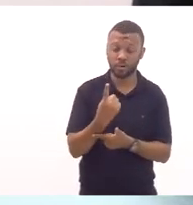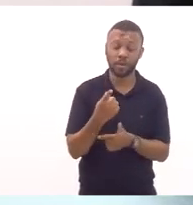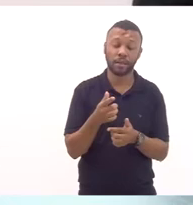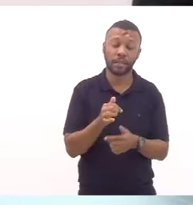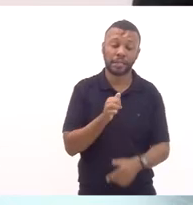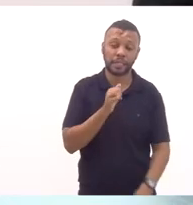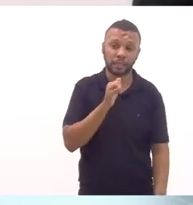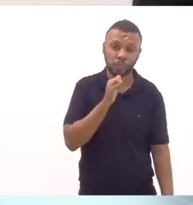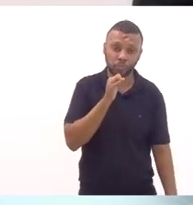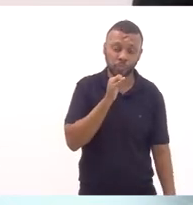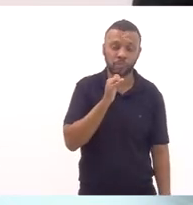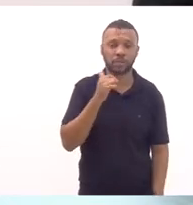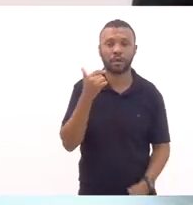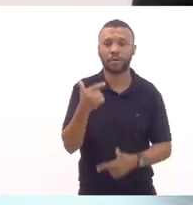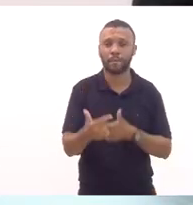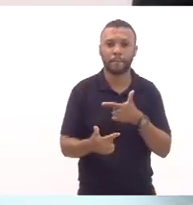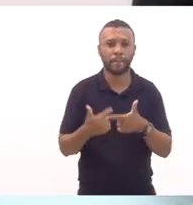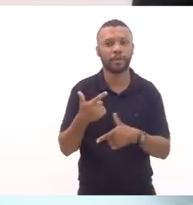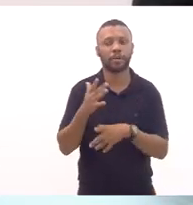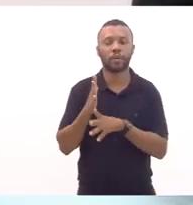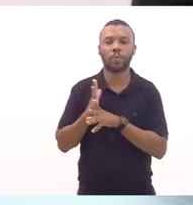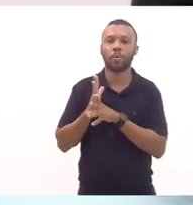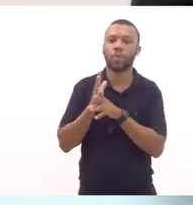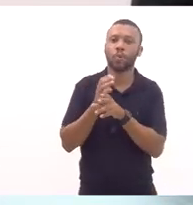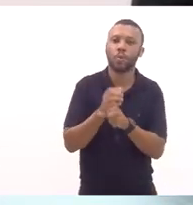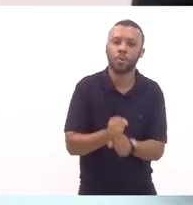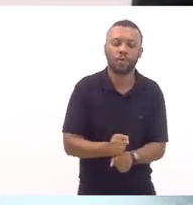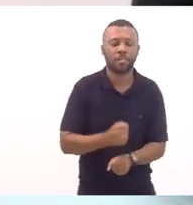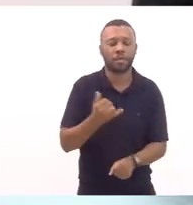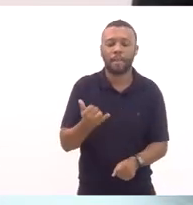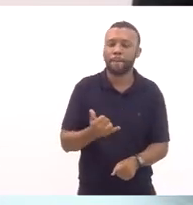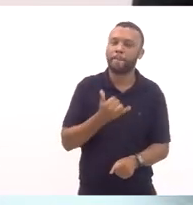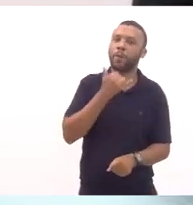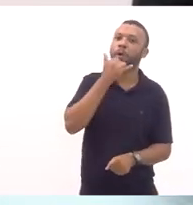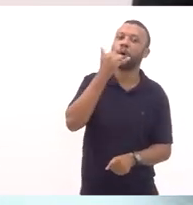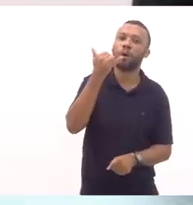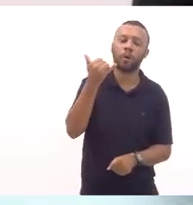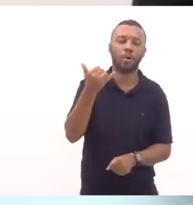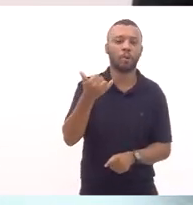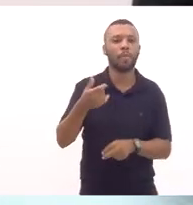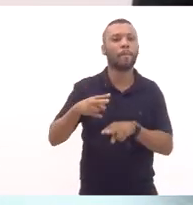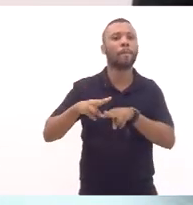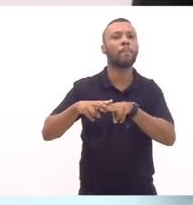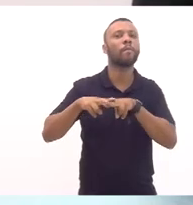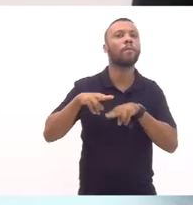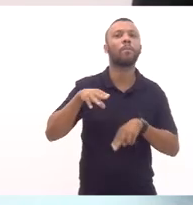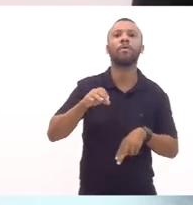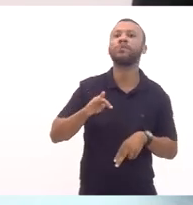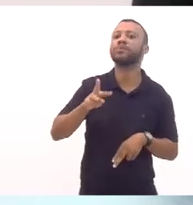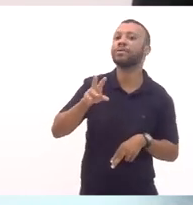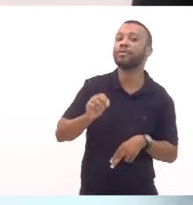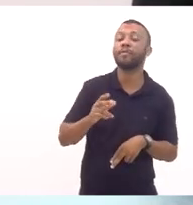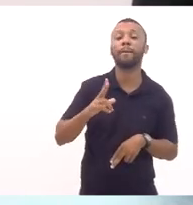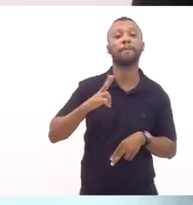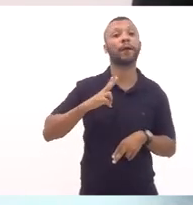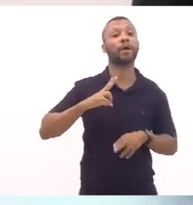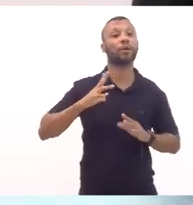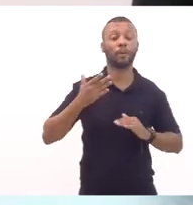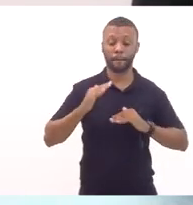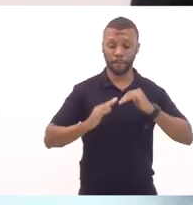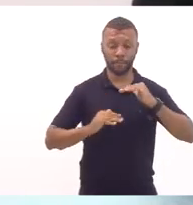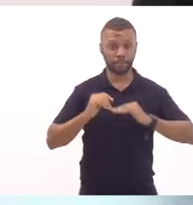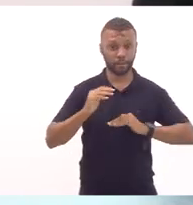né, uma jornada quase suicida e homicida, digo particularmente os profissionais de saúde,